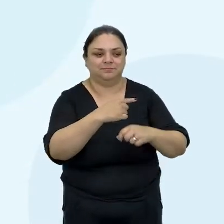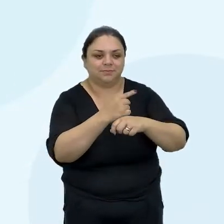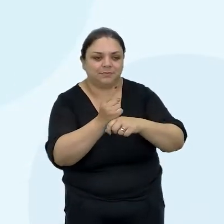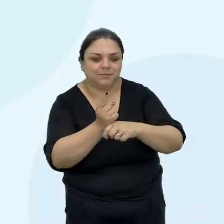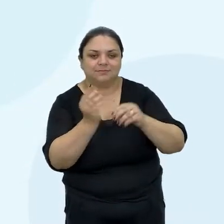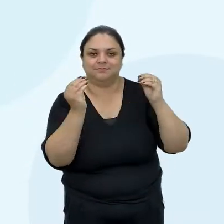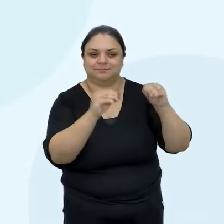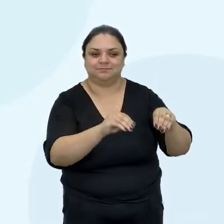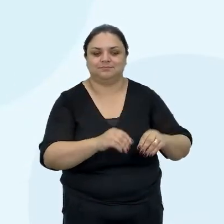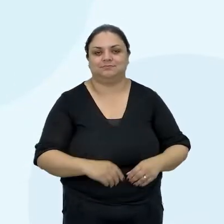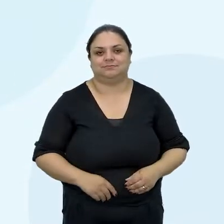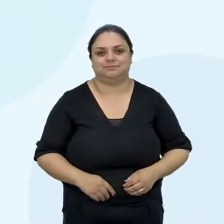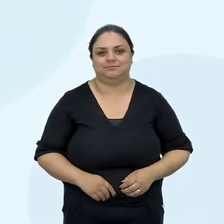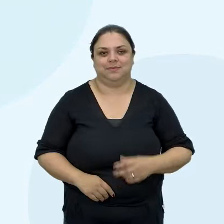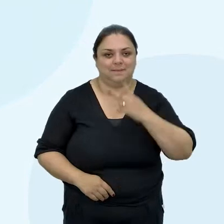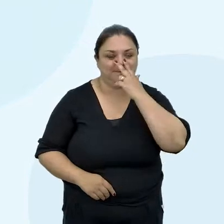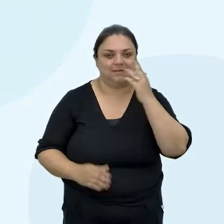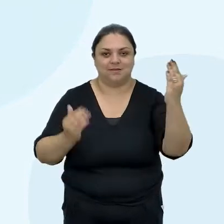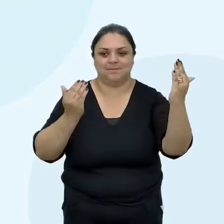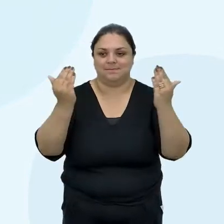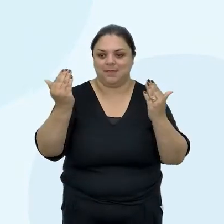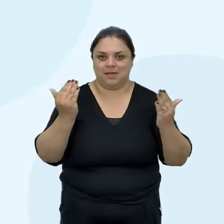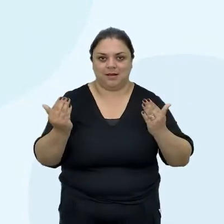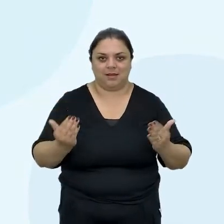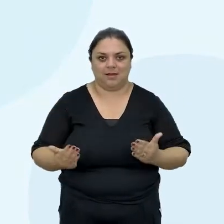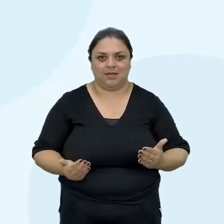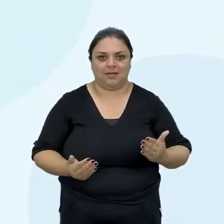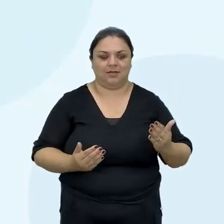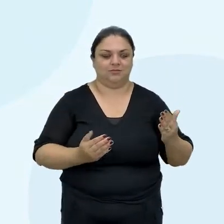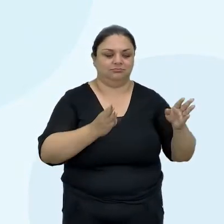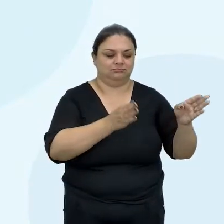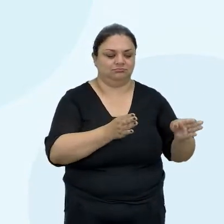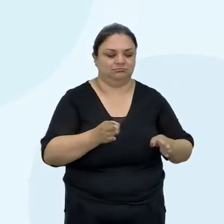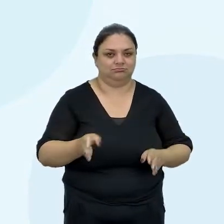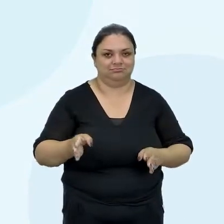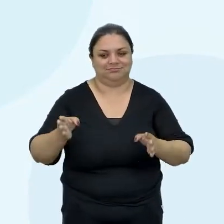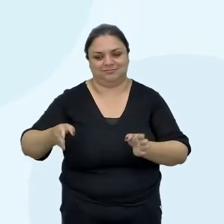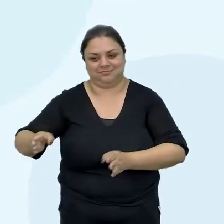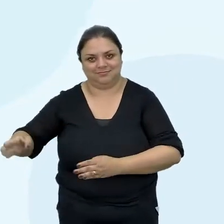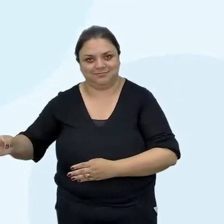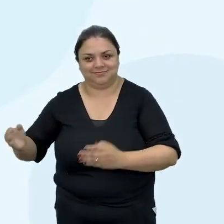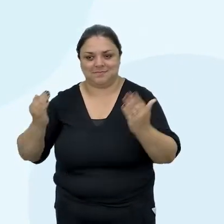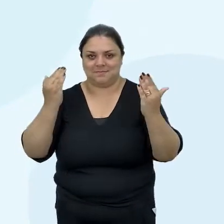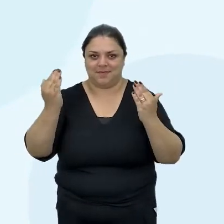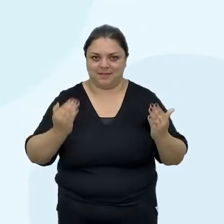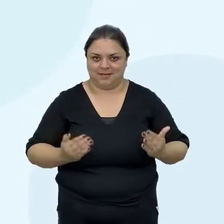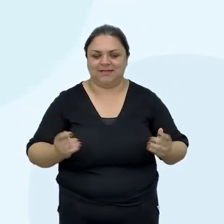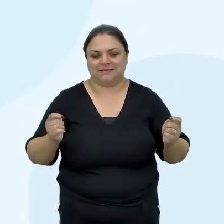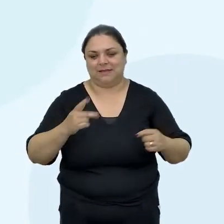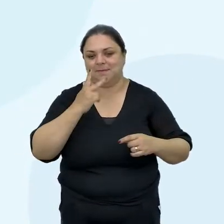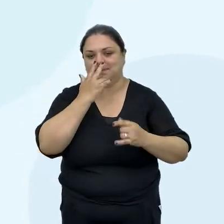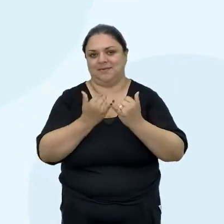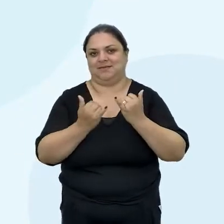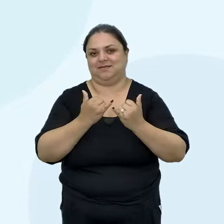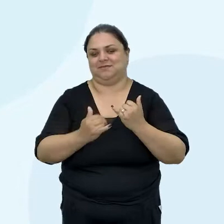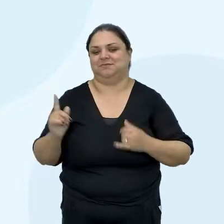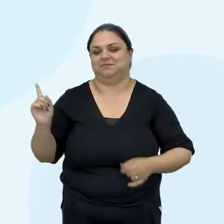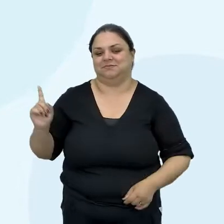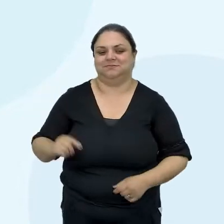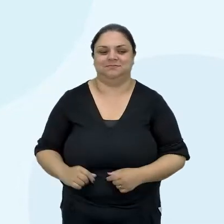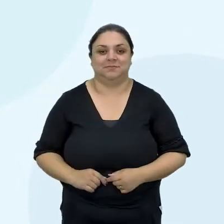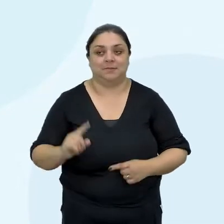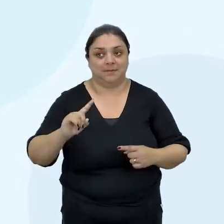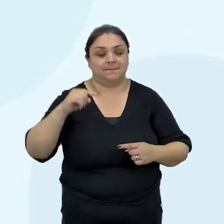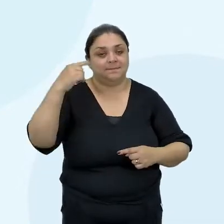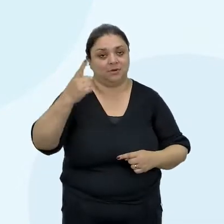lembra aquele paralelogramo, que é onde é a entrada de dados. Sim. Olha que Aqui coisa ainda, legal. aqui ainda não é entrada de dados. O próximo que vai ser. tá? Que por